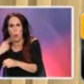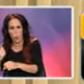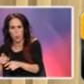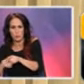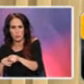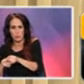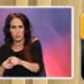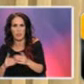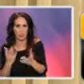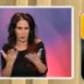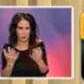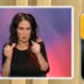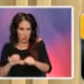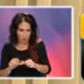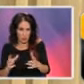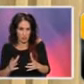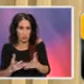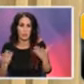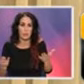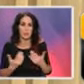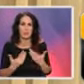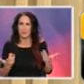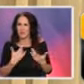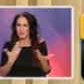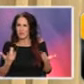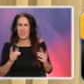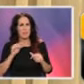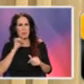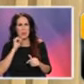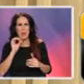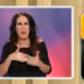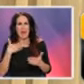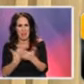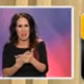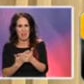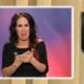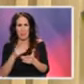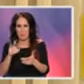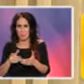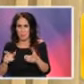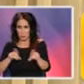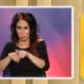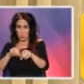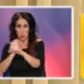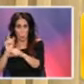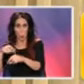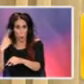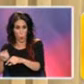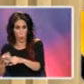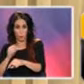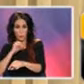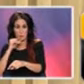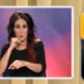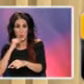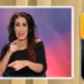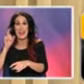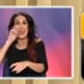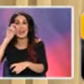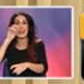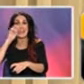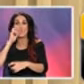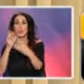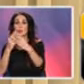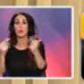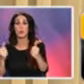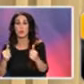é significativo que não tenham sido apresentadas por essas forças políticas garantias de uma